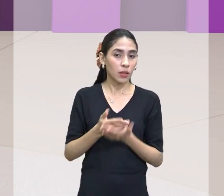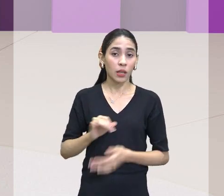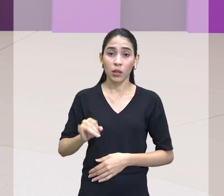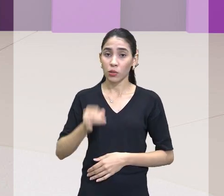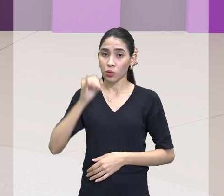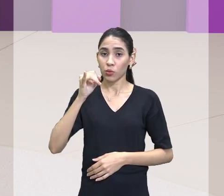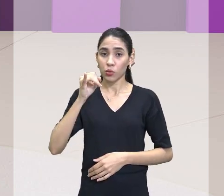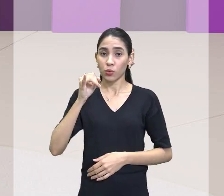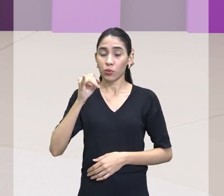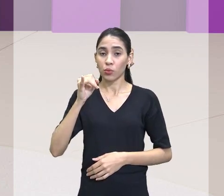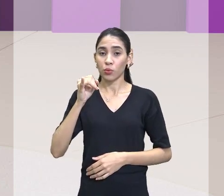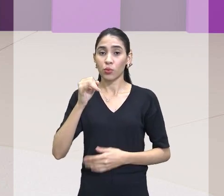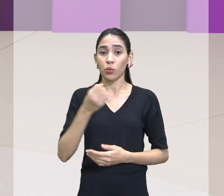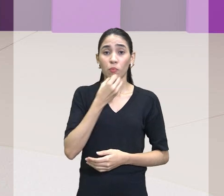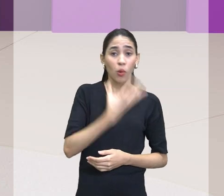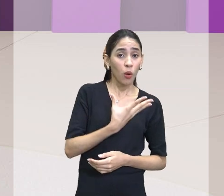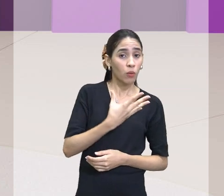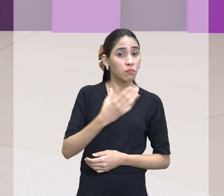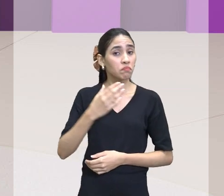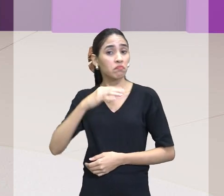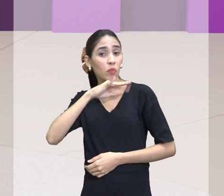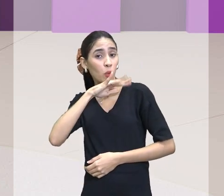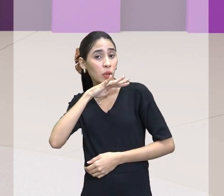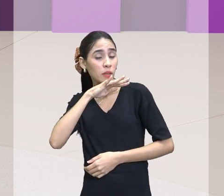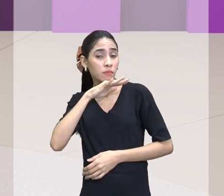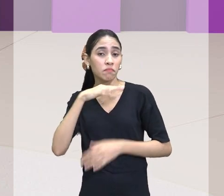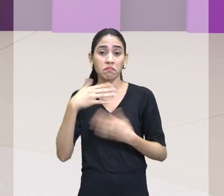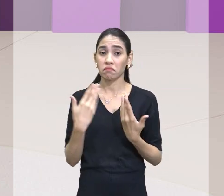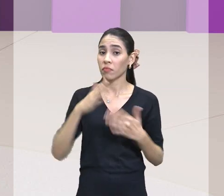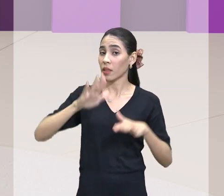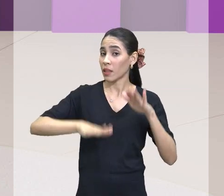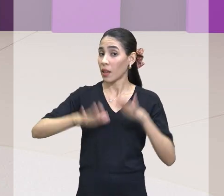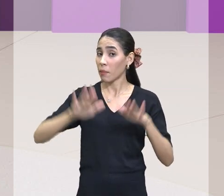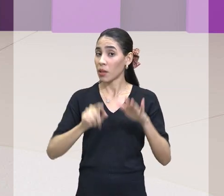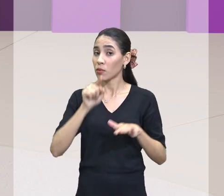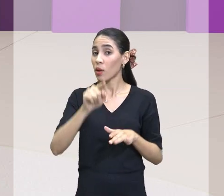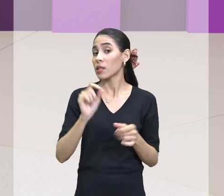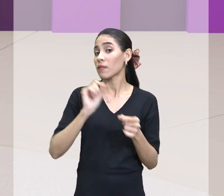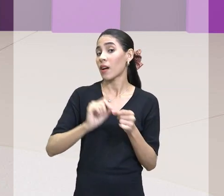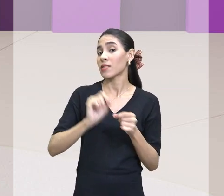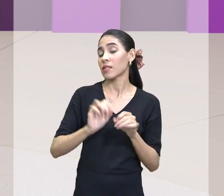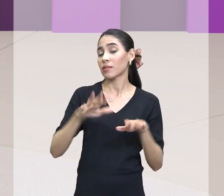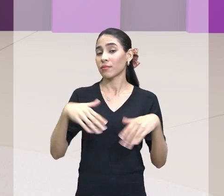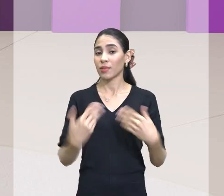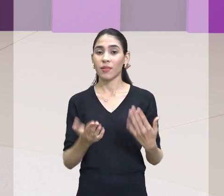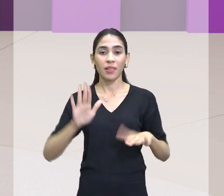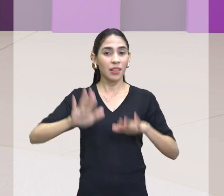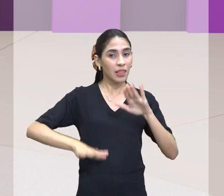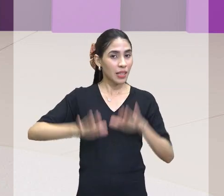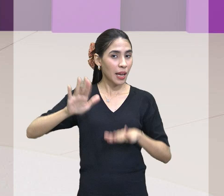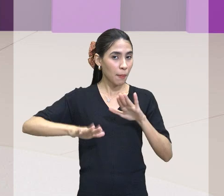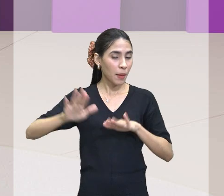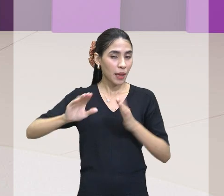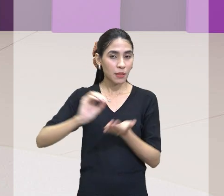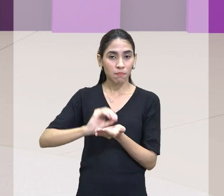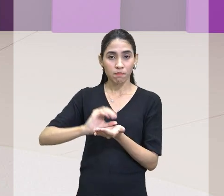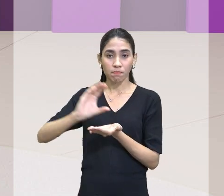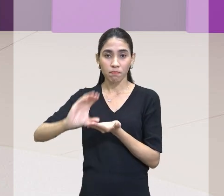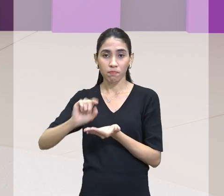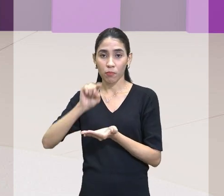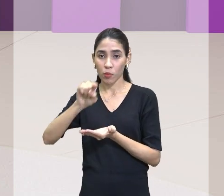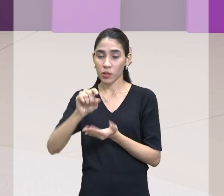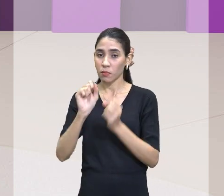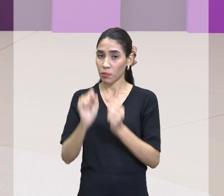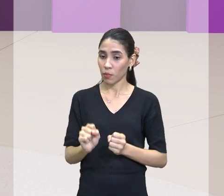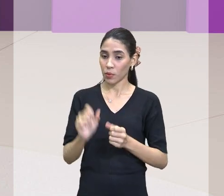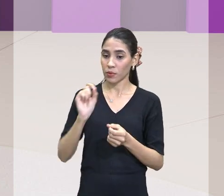juros, vilão ou mocinho? Depende do que você está fazendo, depende da operação financeira que você